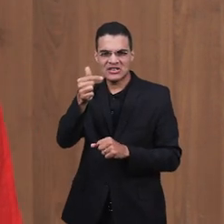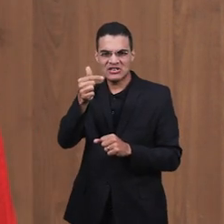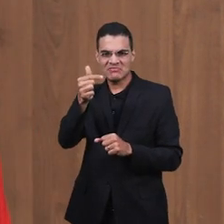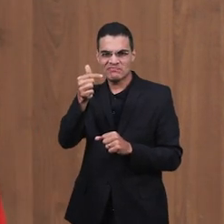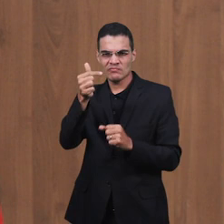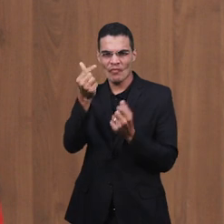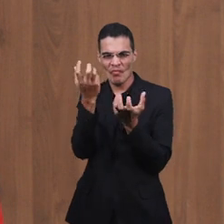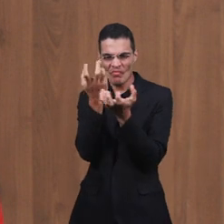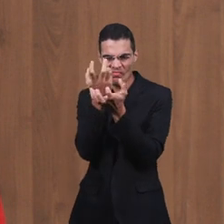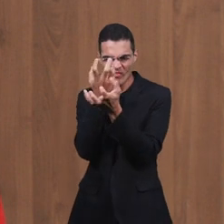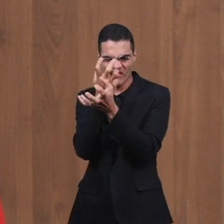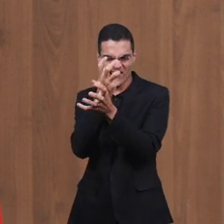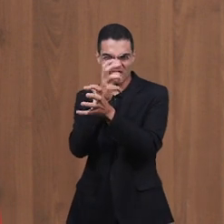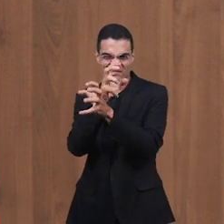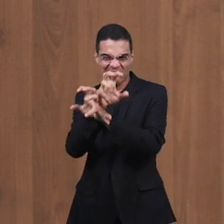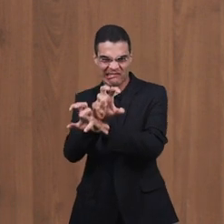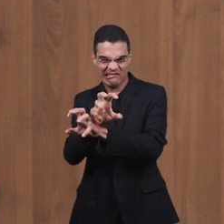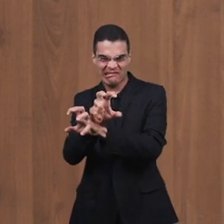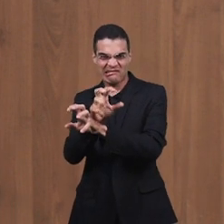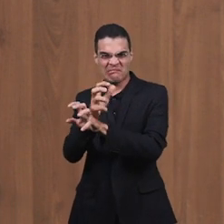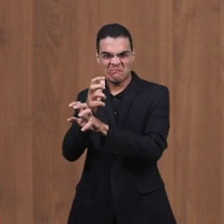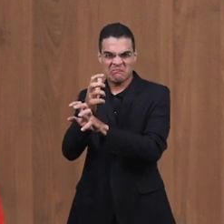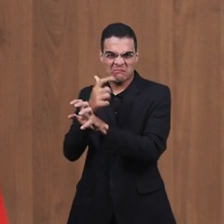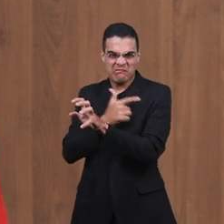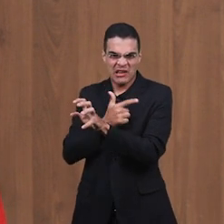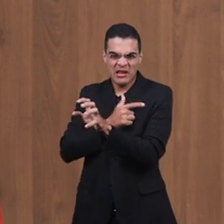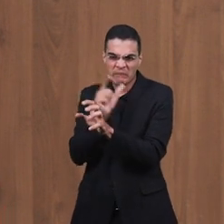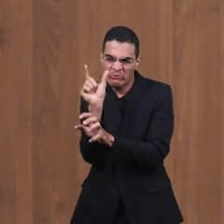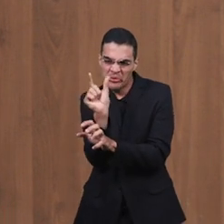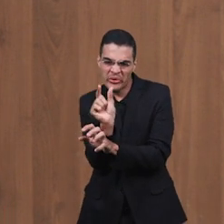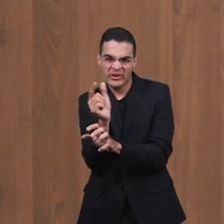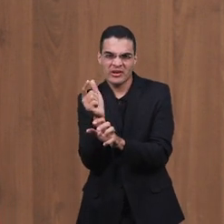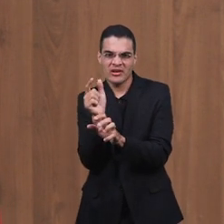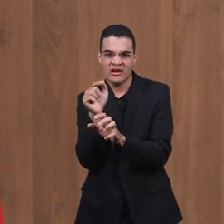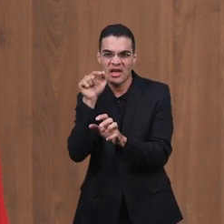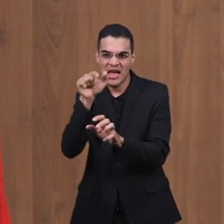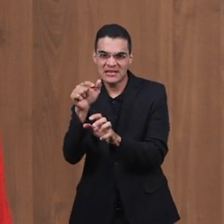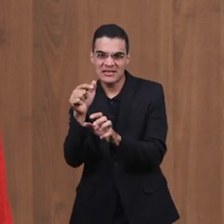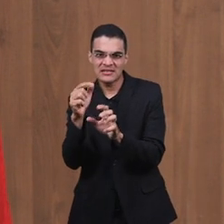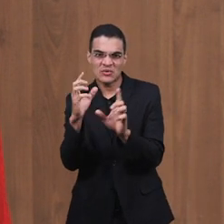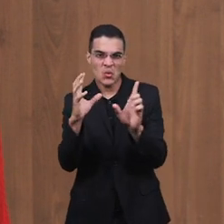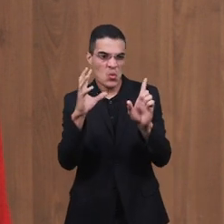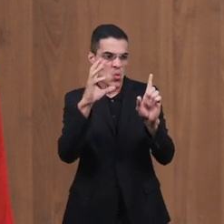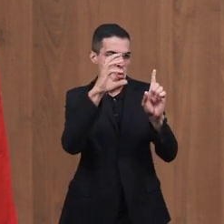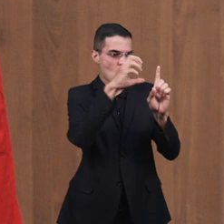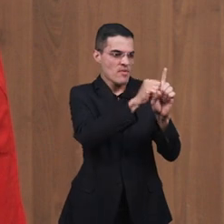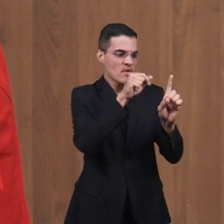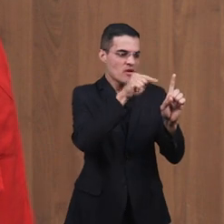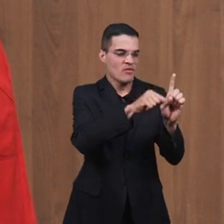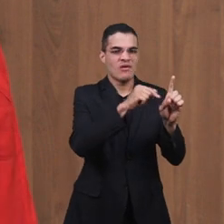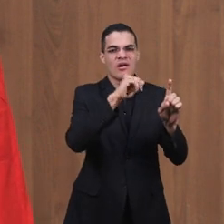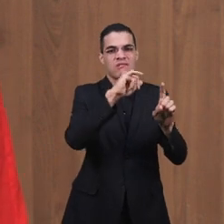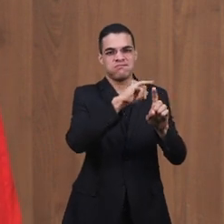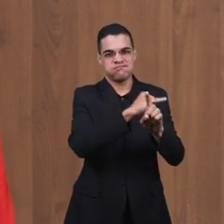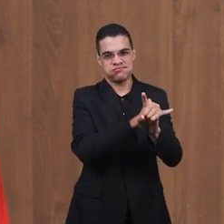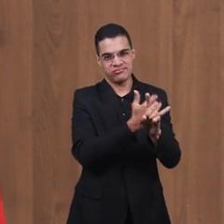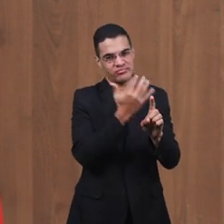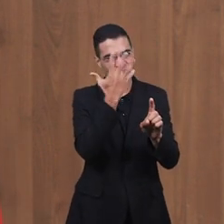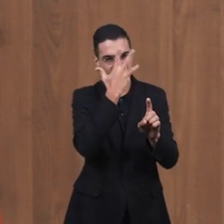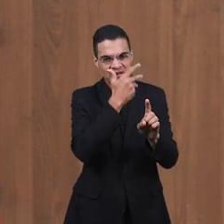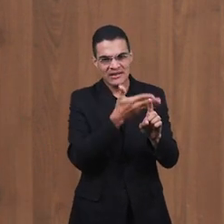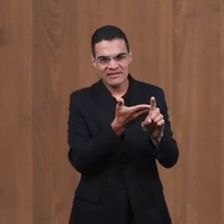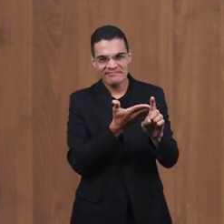brotavam 7 espigas secas e miúdas, e elas comiam as